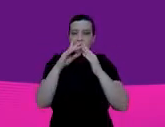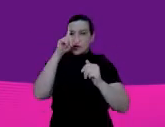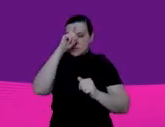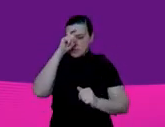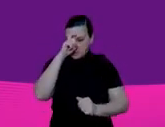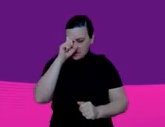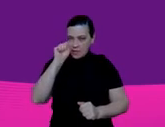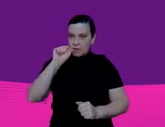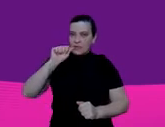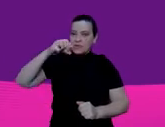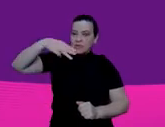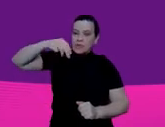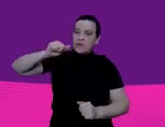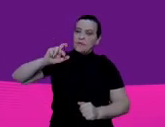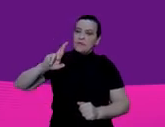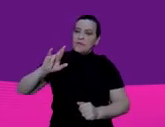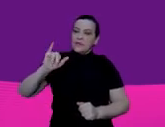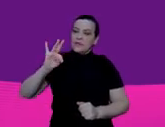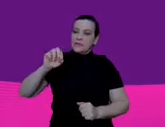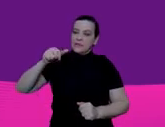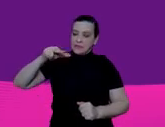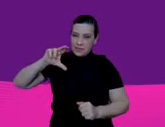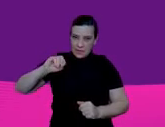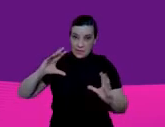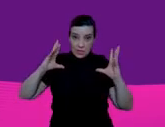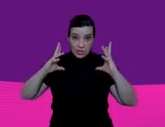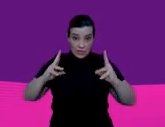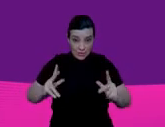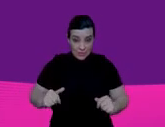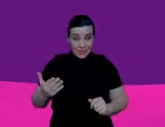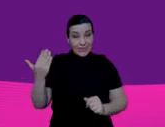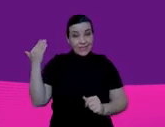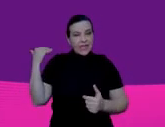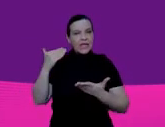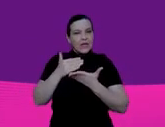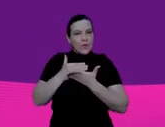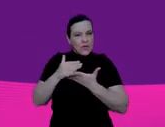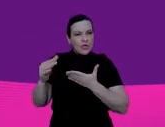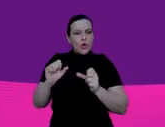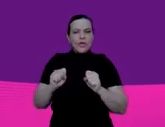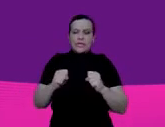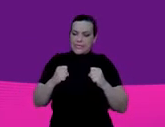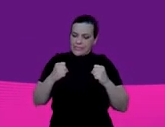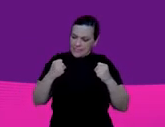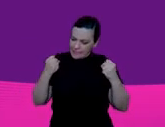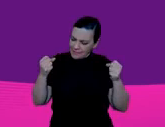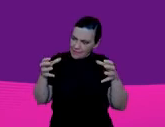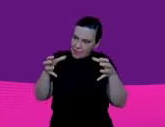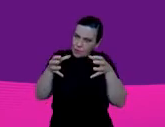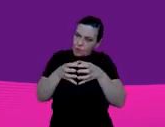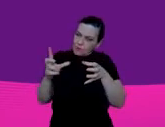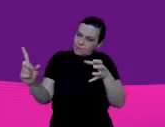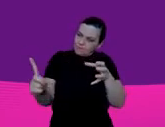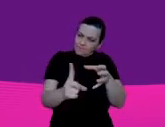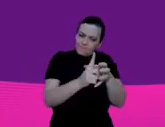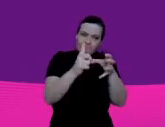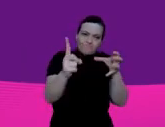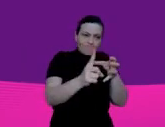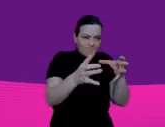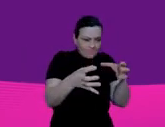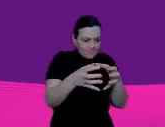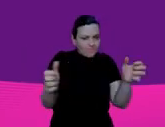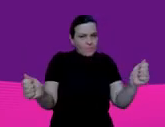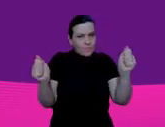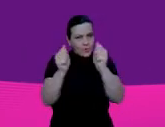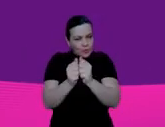uma semente que nasceu lá atrás e que, com um esforço contínuo de um número grande de pessoas, acaba se tornando